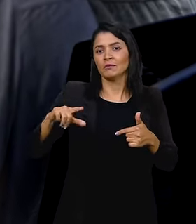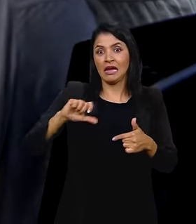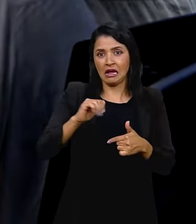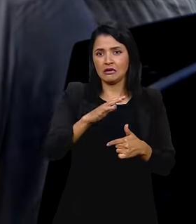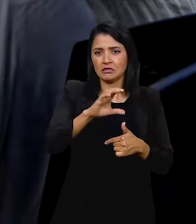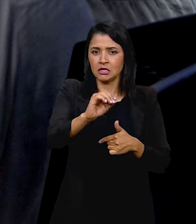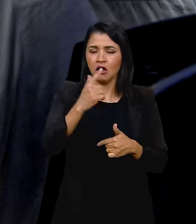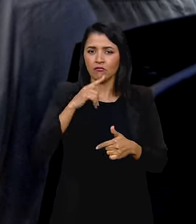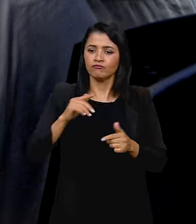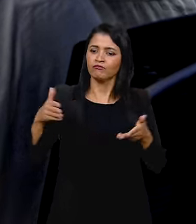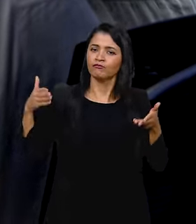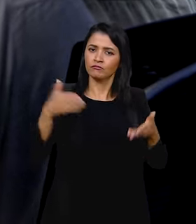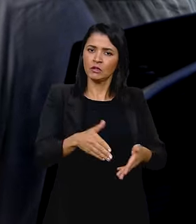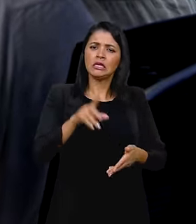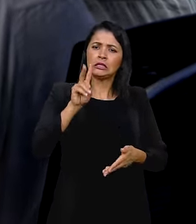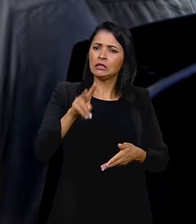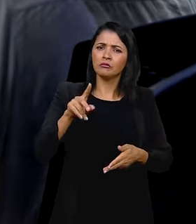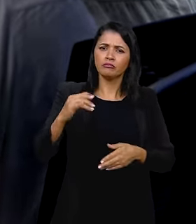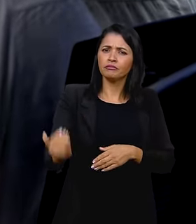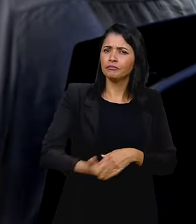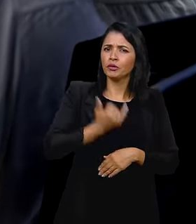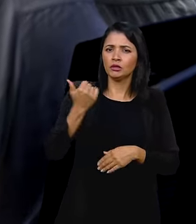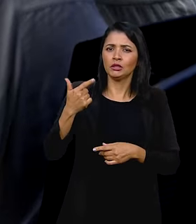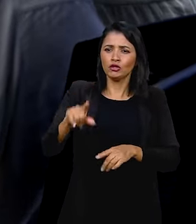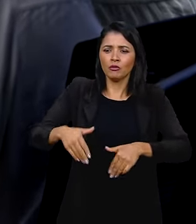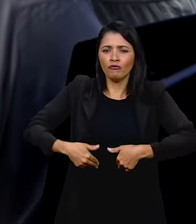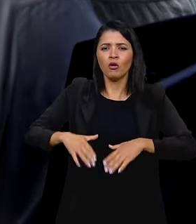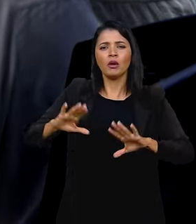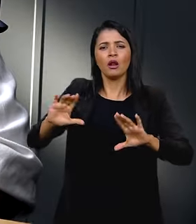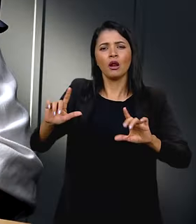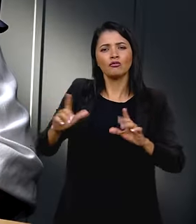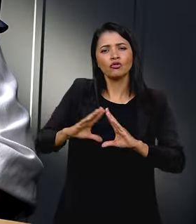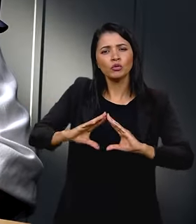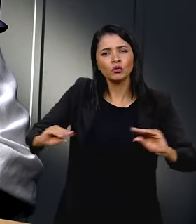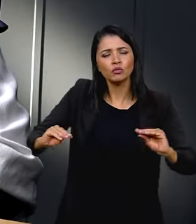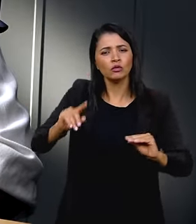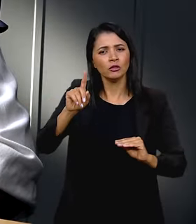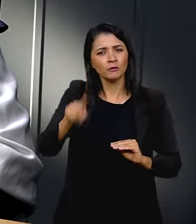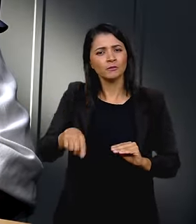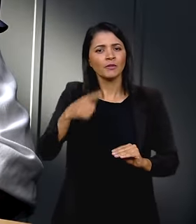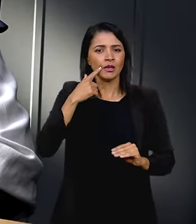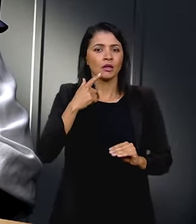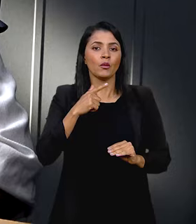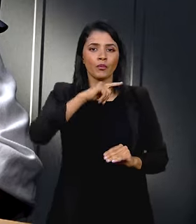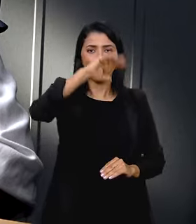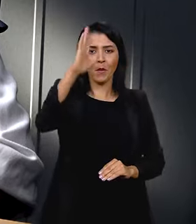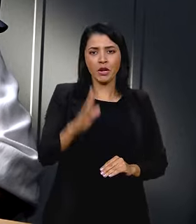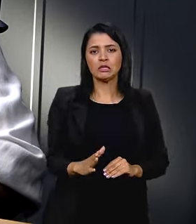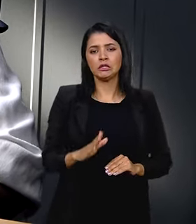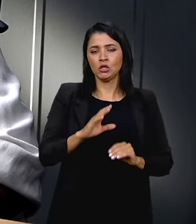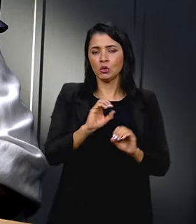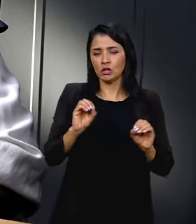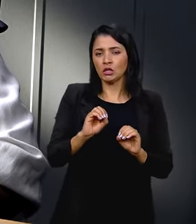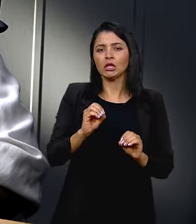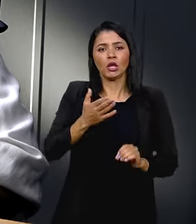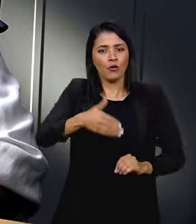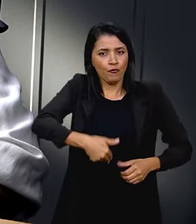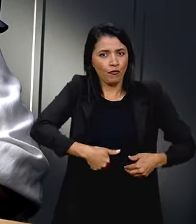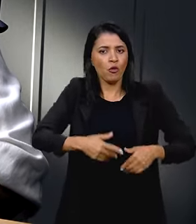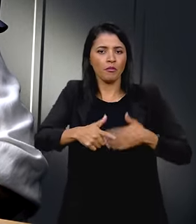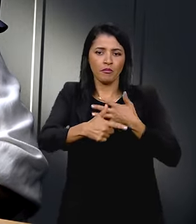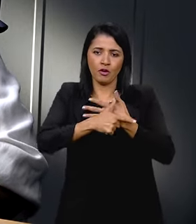ações sempre Se mostraram muito efetivas para combate à fome então o o o Brasil sem fome teve esse papel de retomar